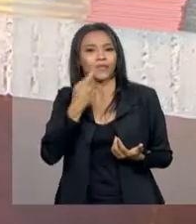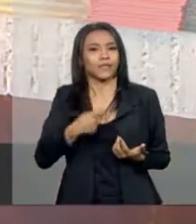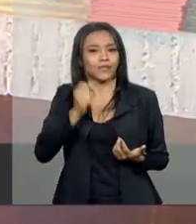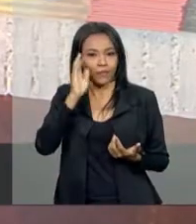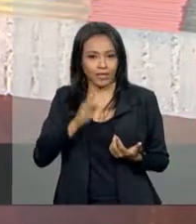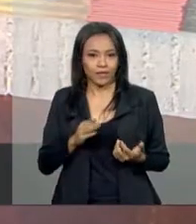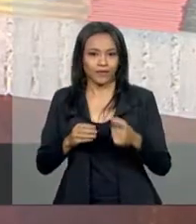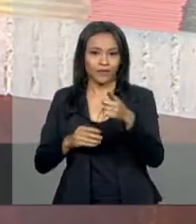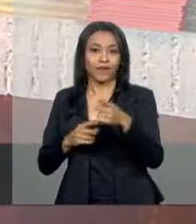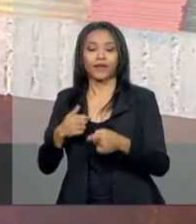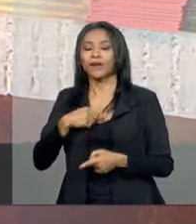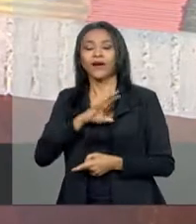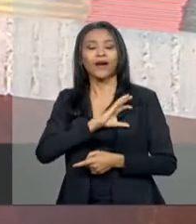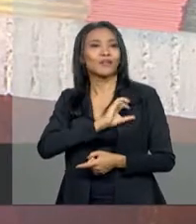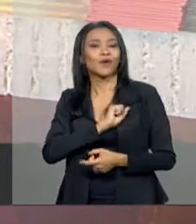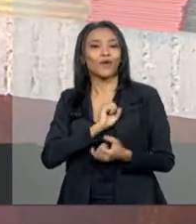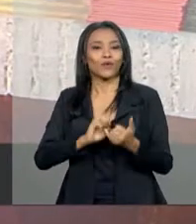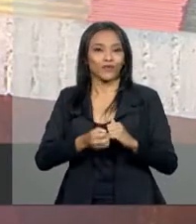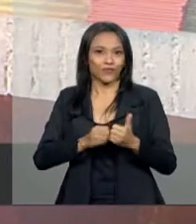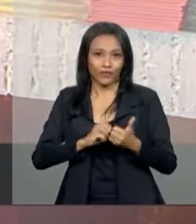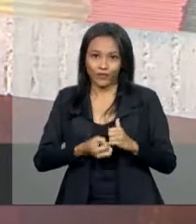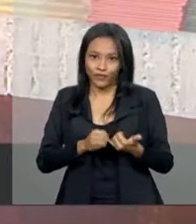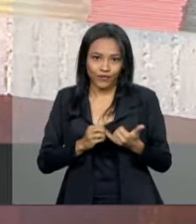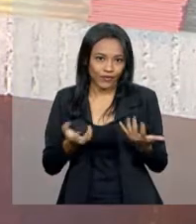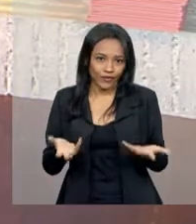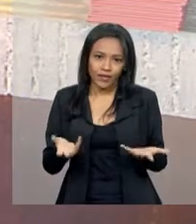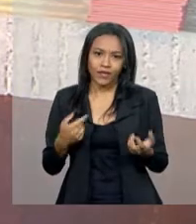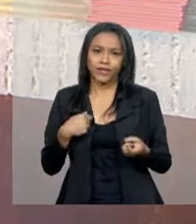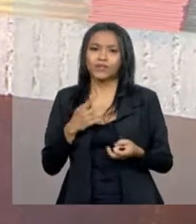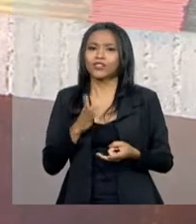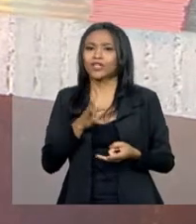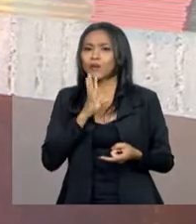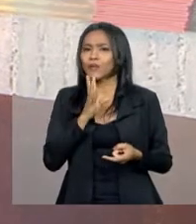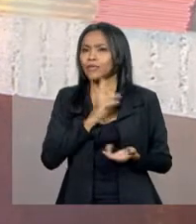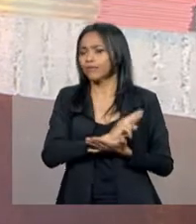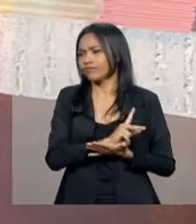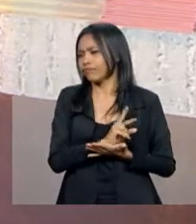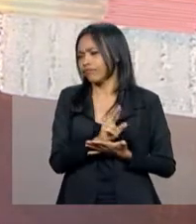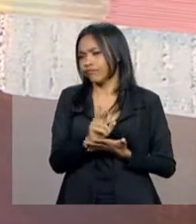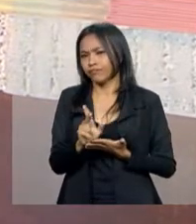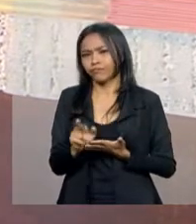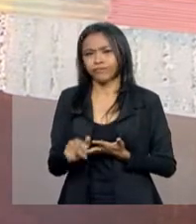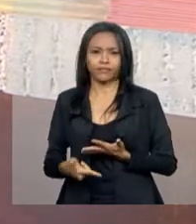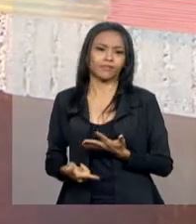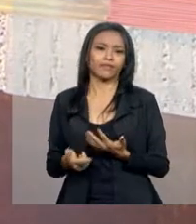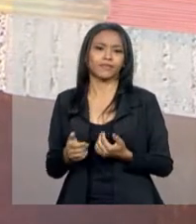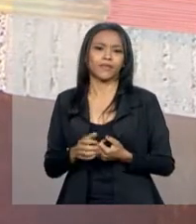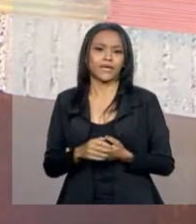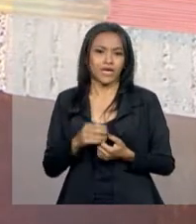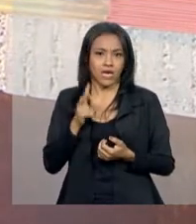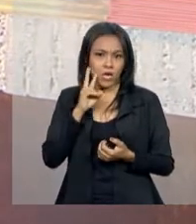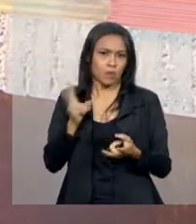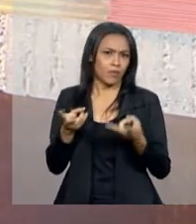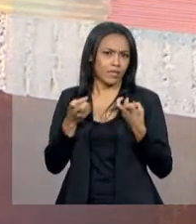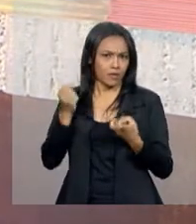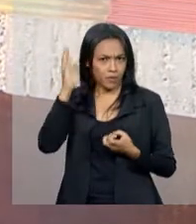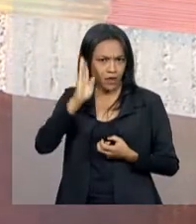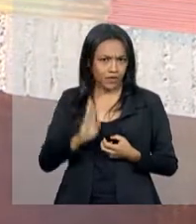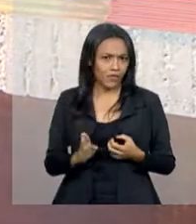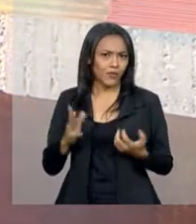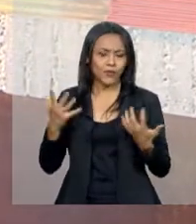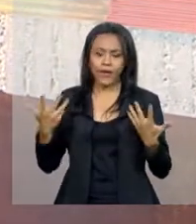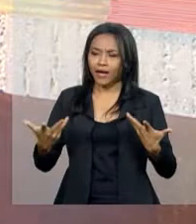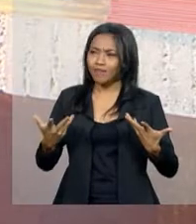feijoada. Aí comecei a conhecer muitas coisas e, na verdade, eu vejo o Brasil, é um país